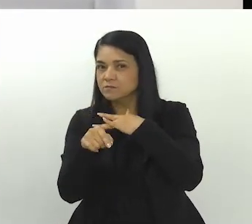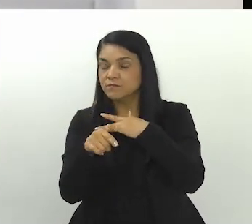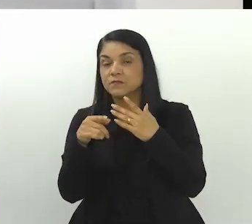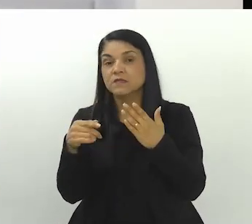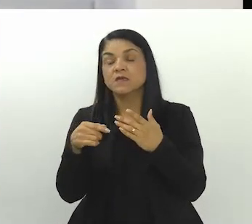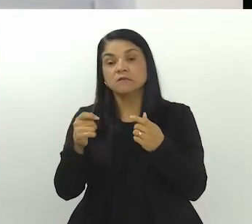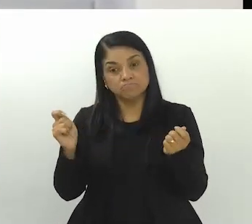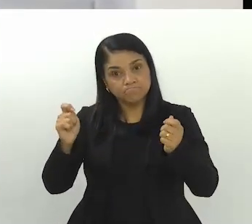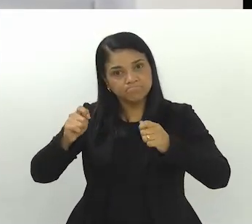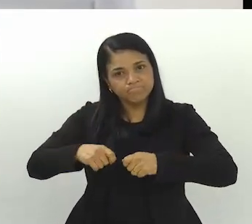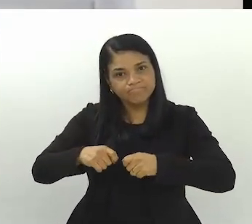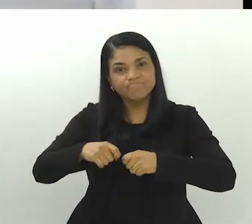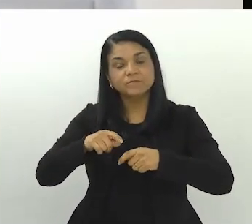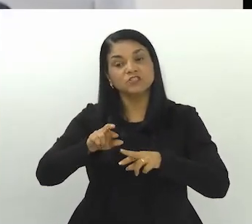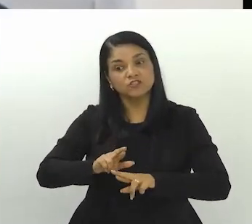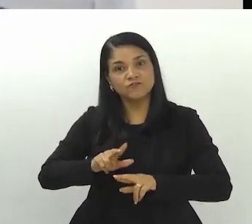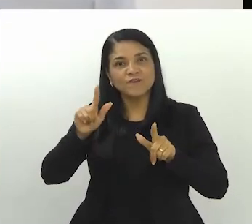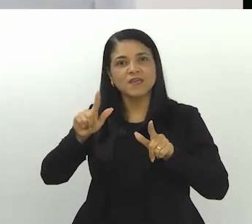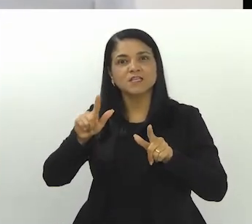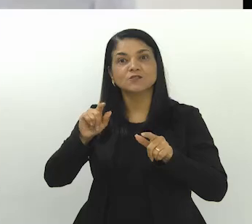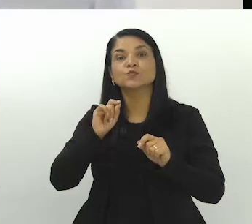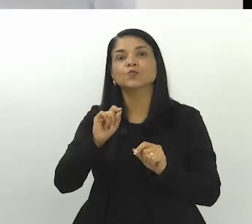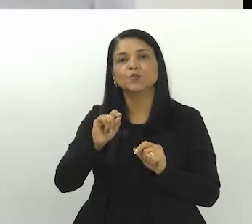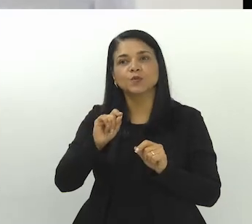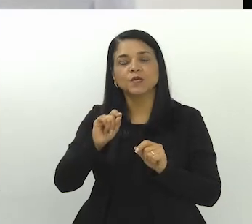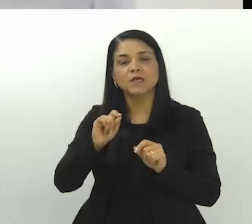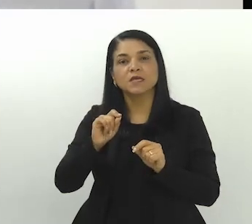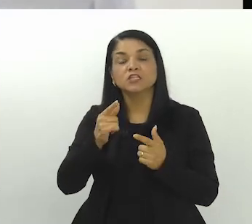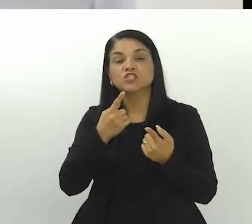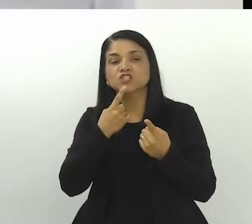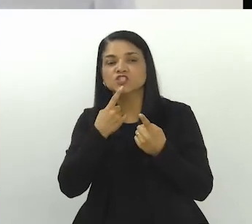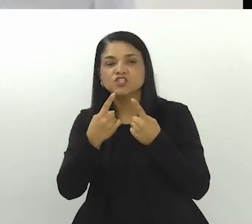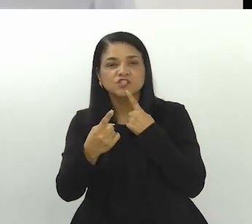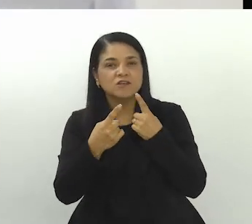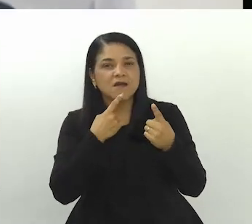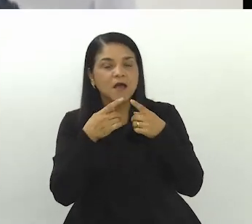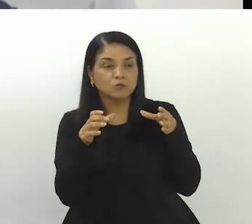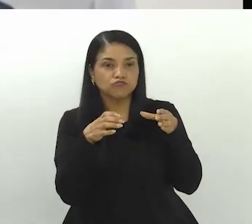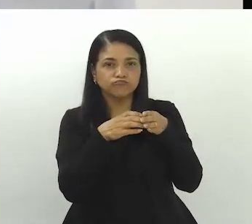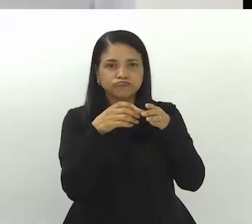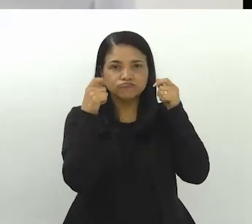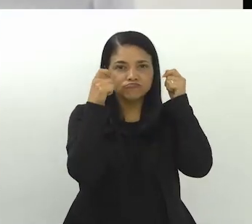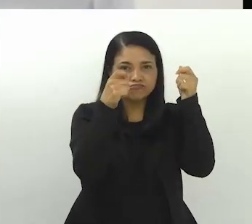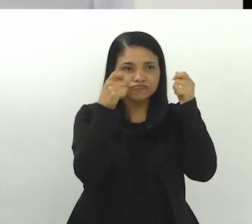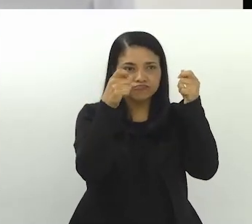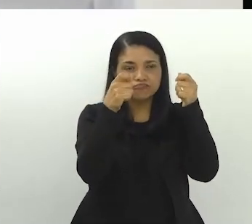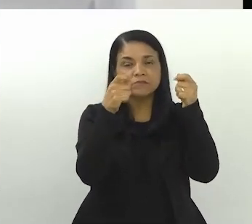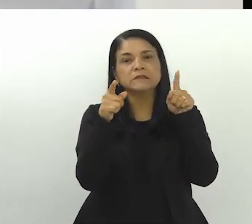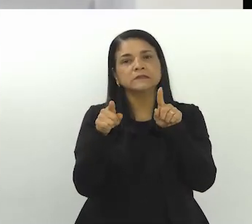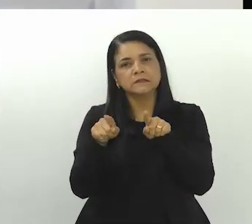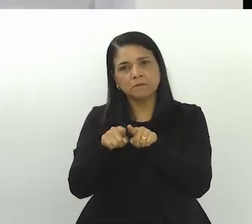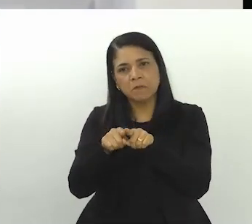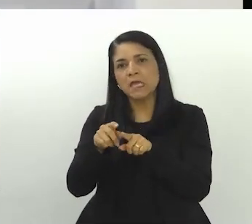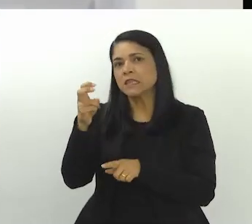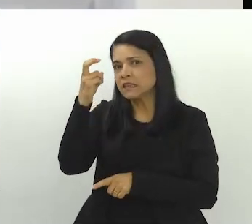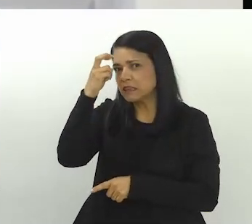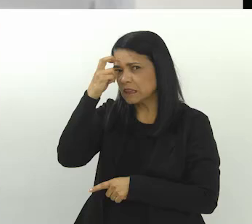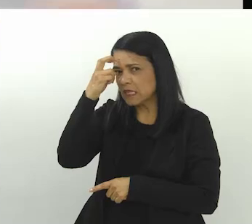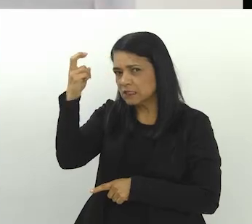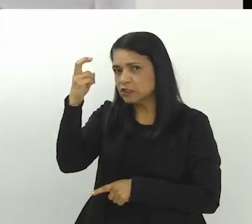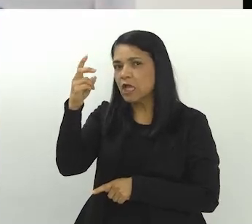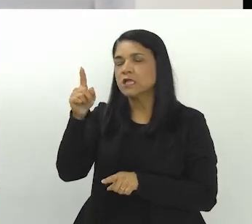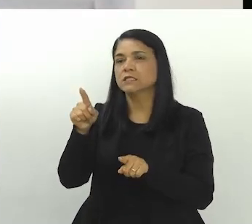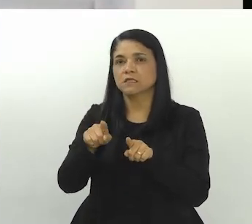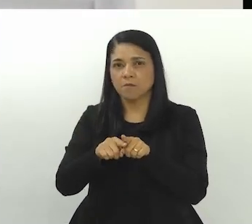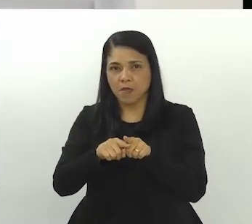de refugiados, e eles apostaram numa coisa diferente. Eles apostaram, por exemplo, no diálogo com os torcedores, né? Claro,